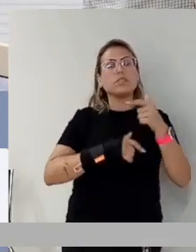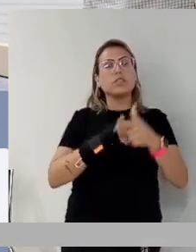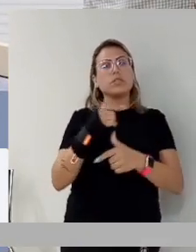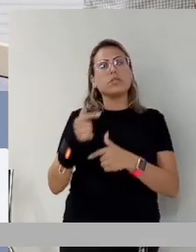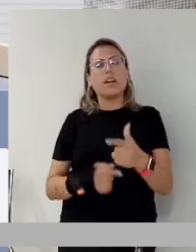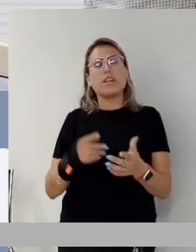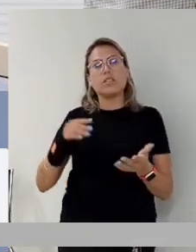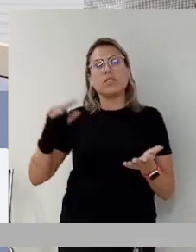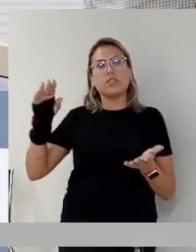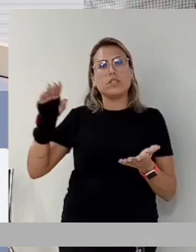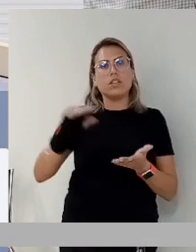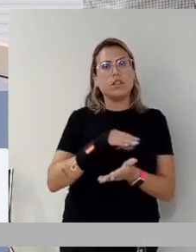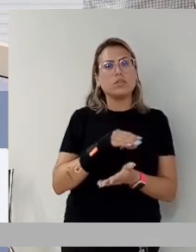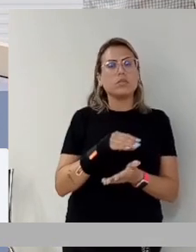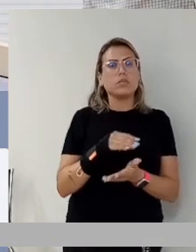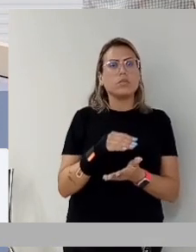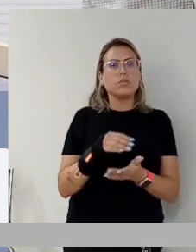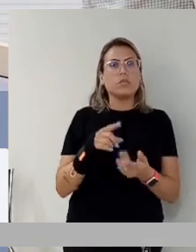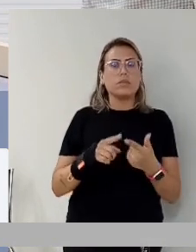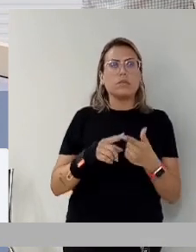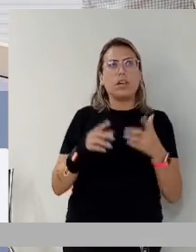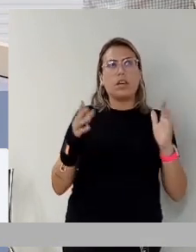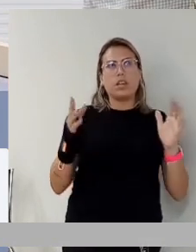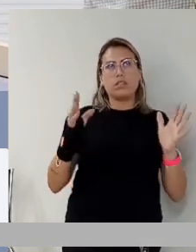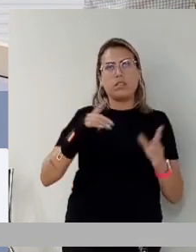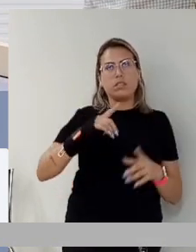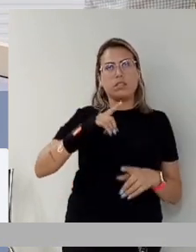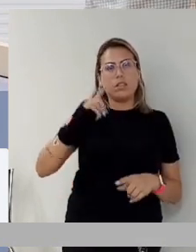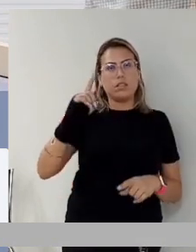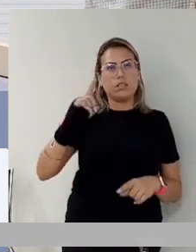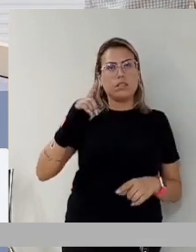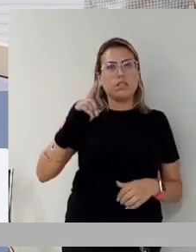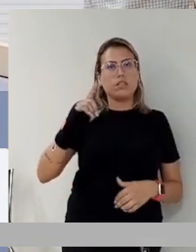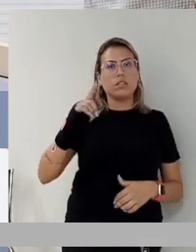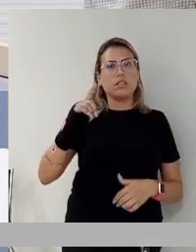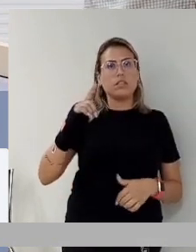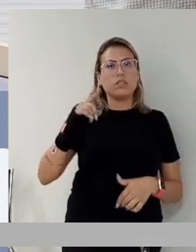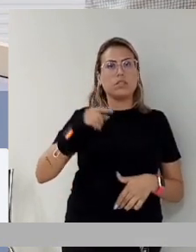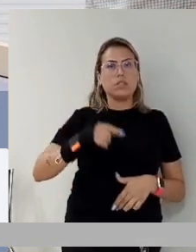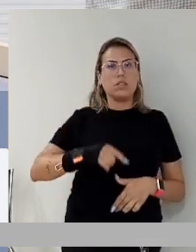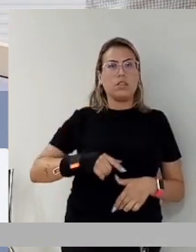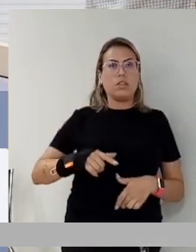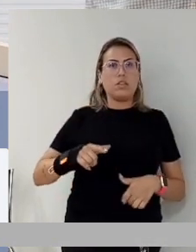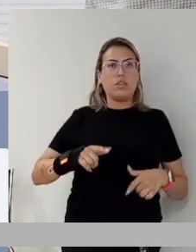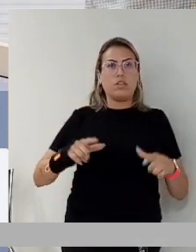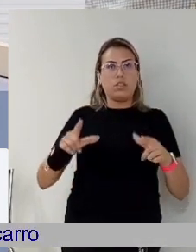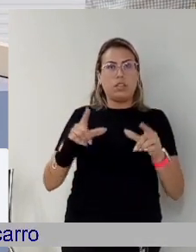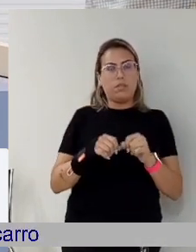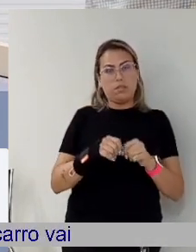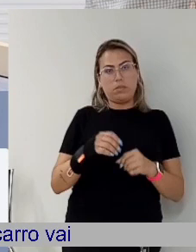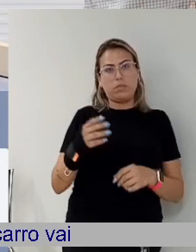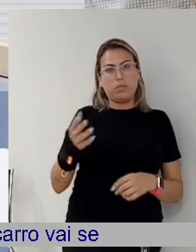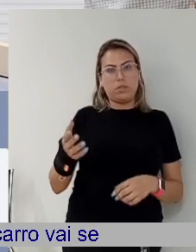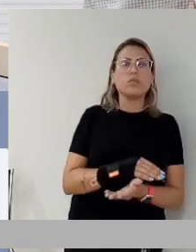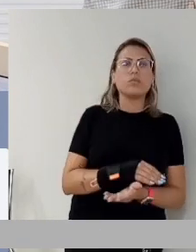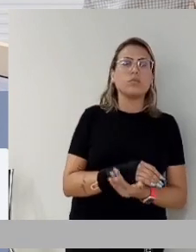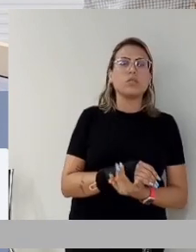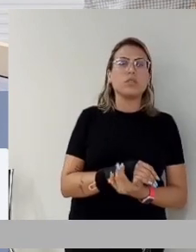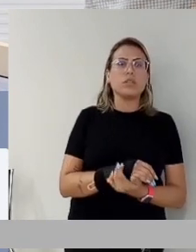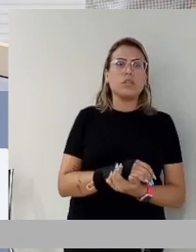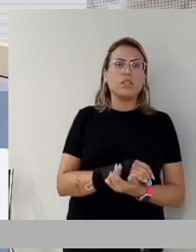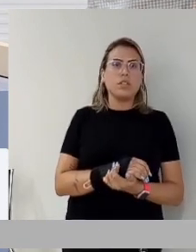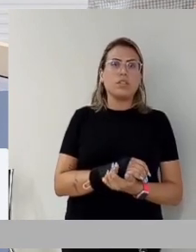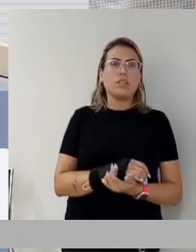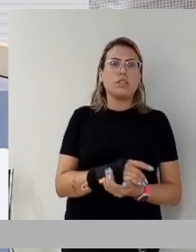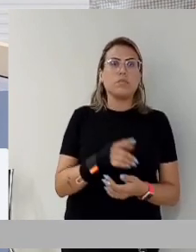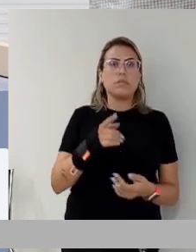de recurso mas graças a Deus e ao trabalho feito por você e toda a sua equipe hoje tem um recurso